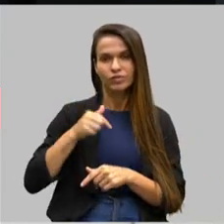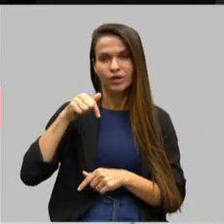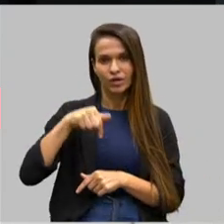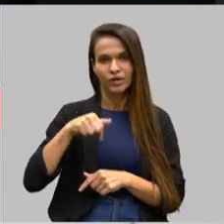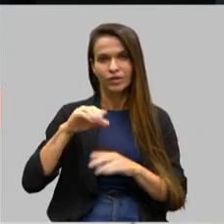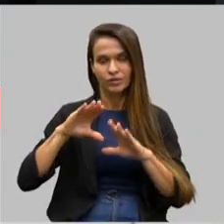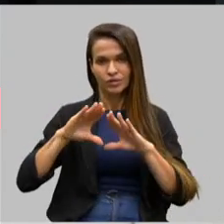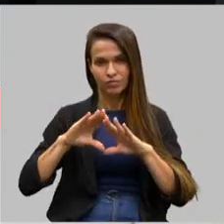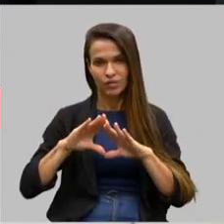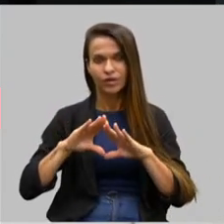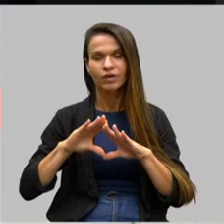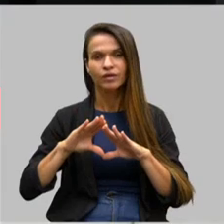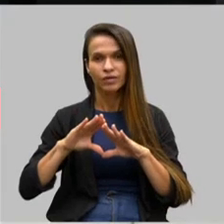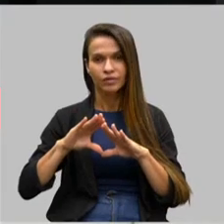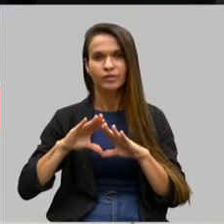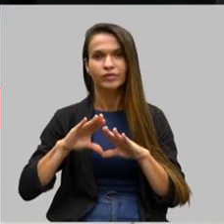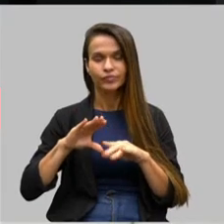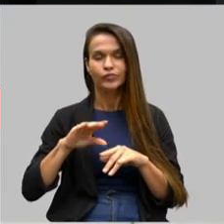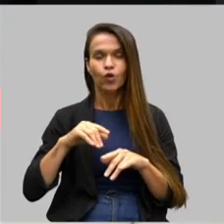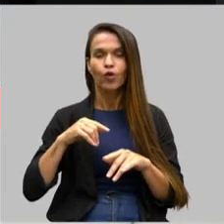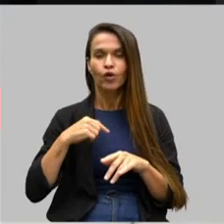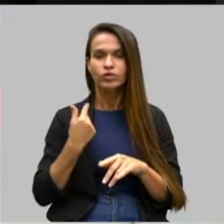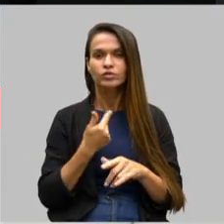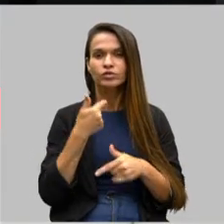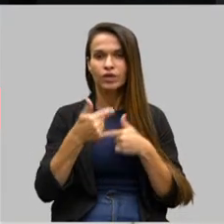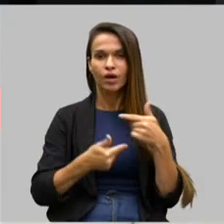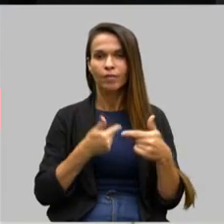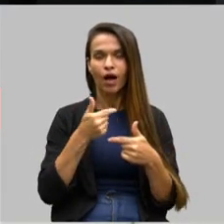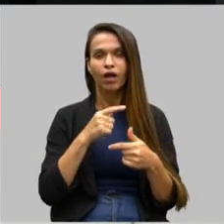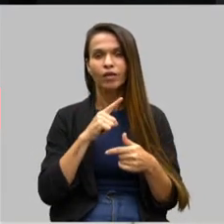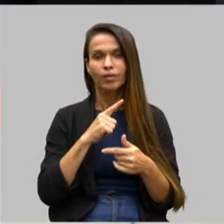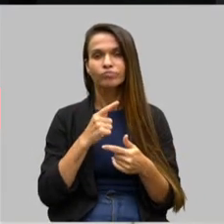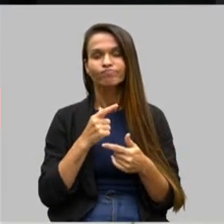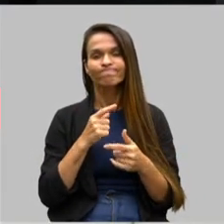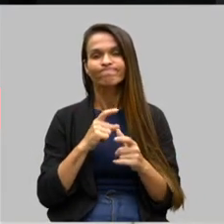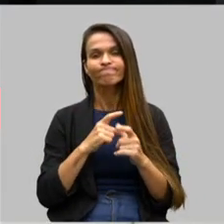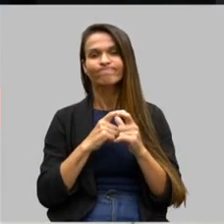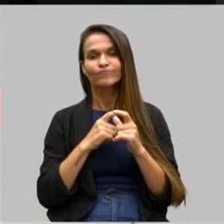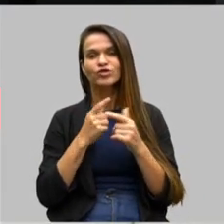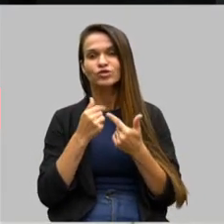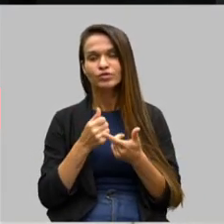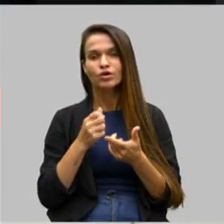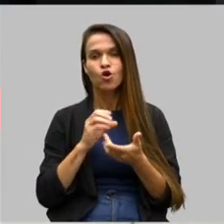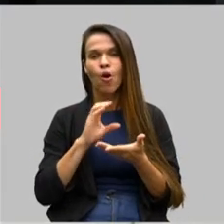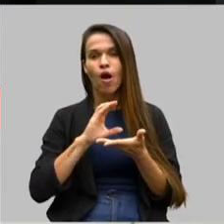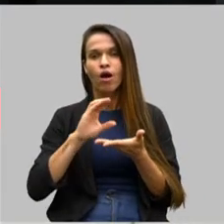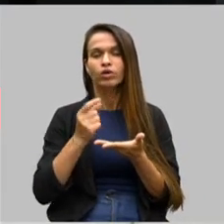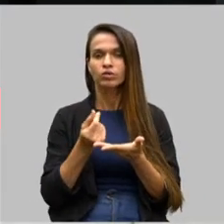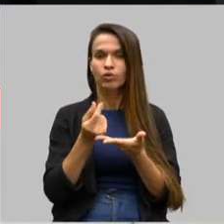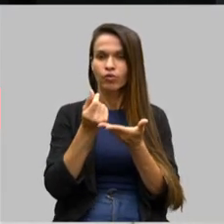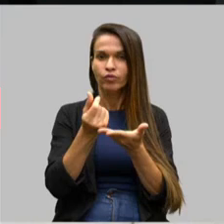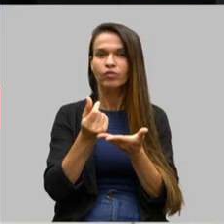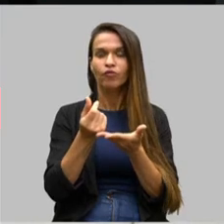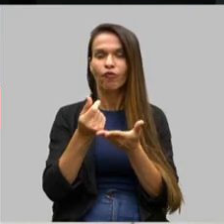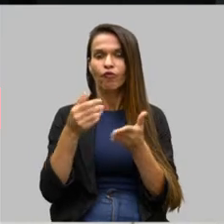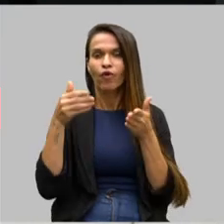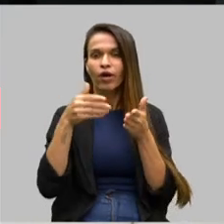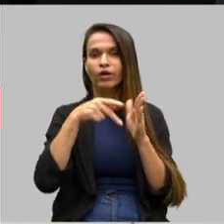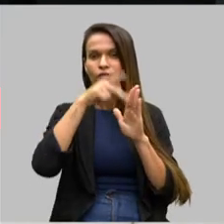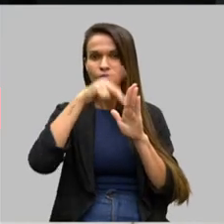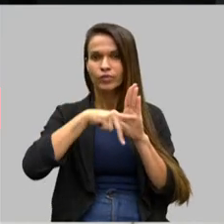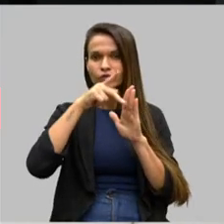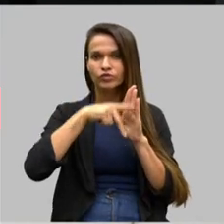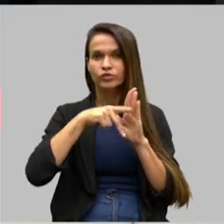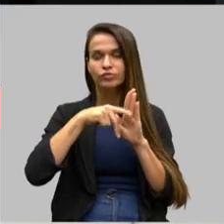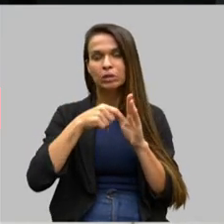casa. Nossos trabalhos dependem de recursos que a gente consegue via projeto, mas se tornam obsoletos muito